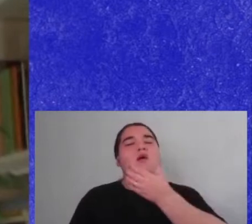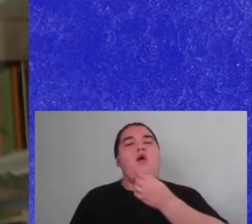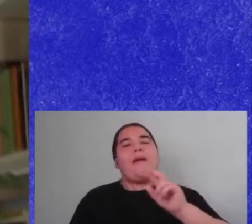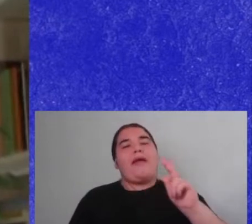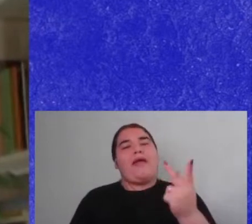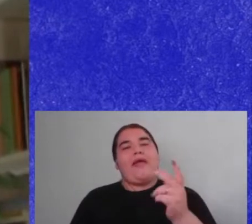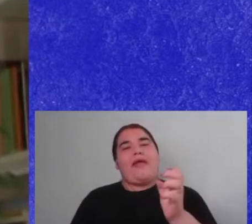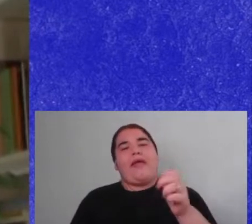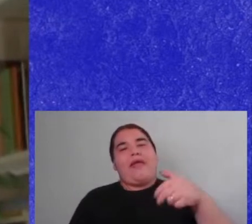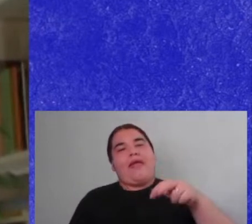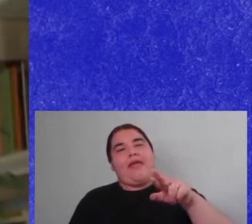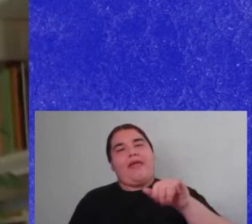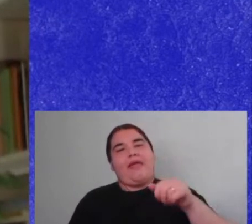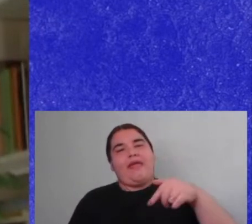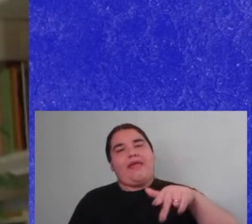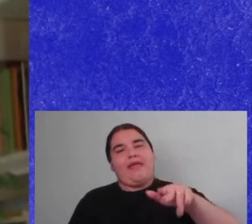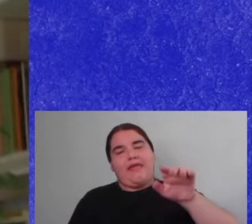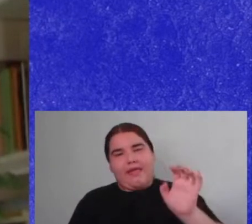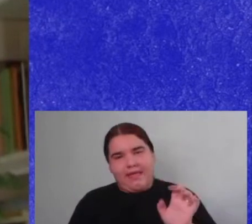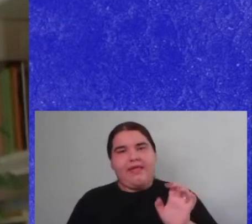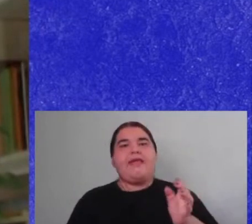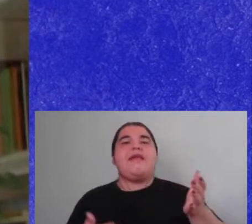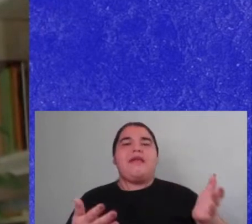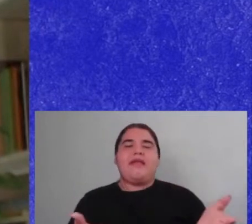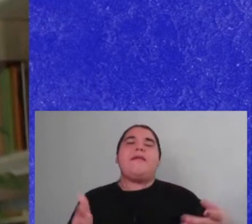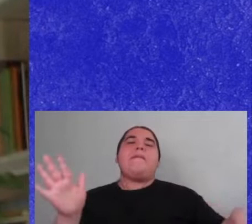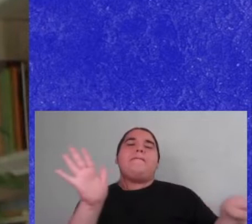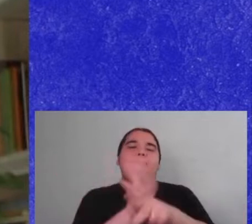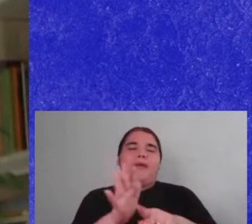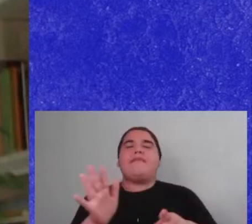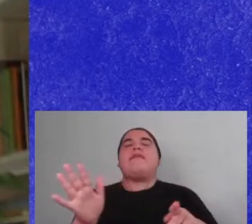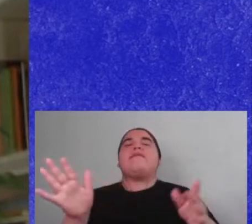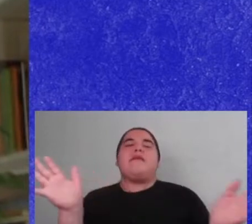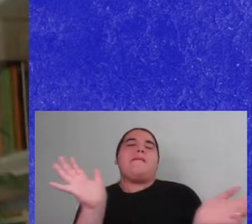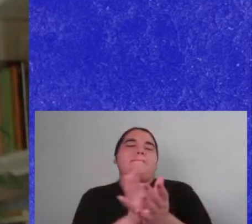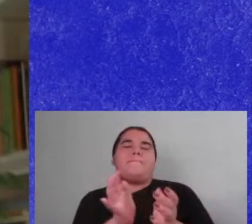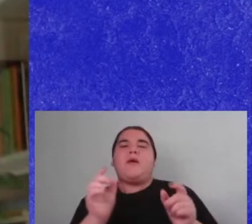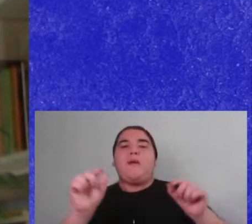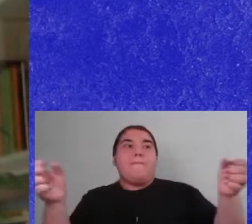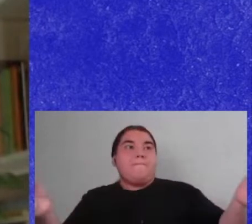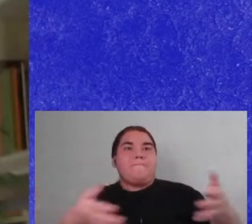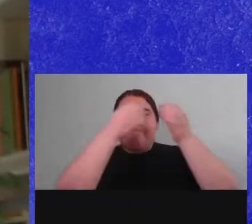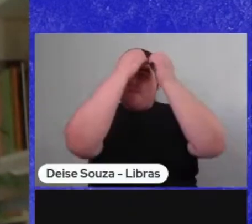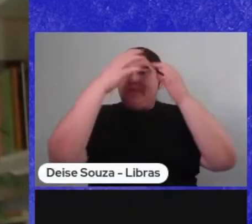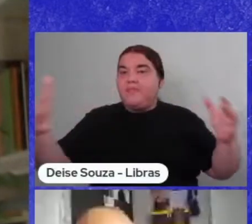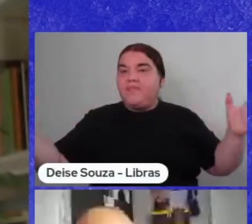também faz parte da mostra Fantástico Imaginário aqui do Curta na Serra. Henrique está por aí, já